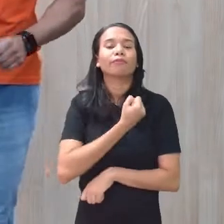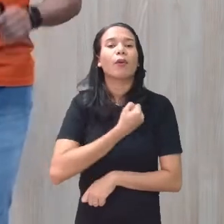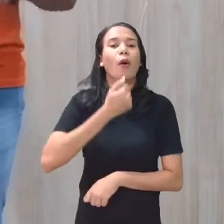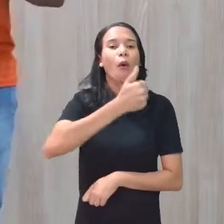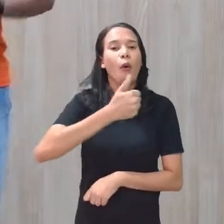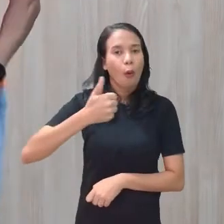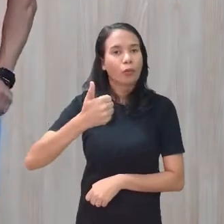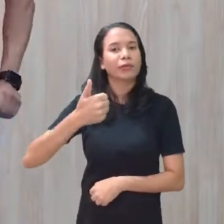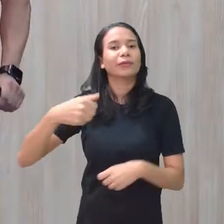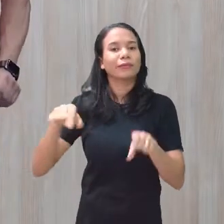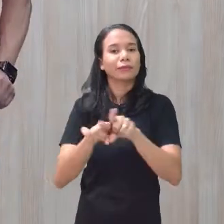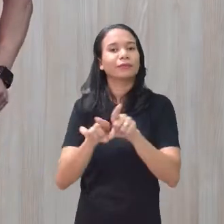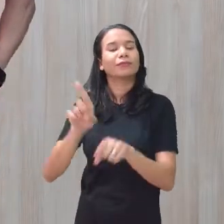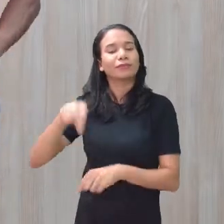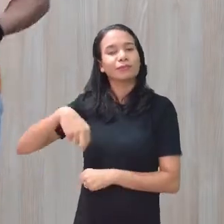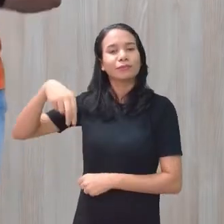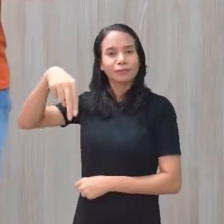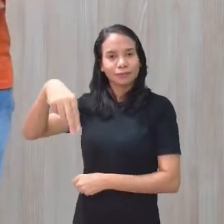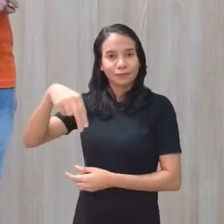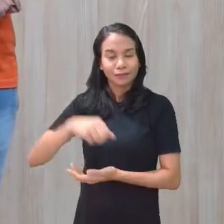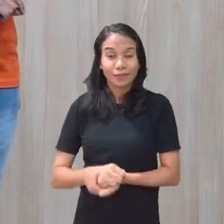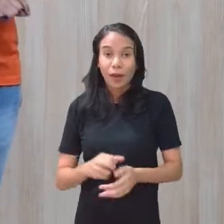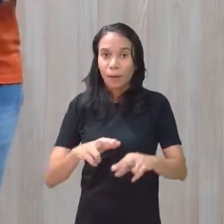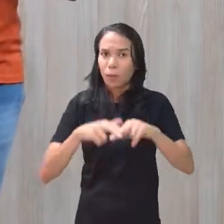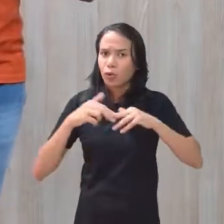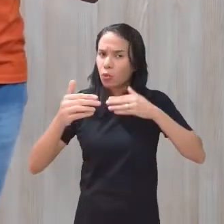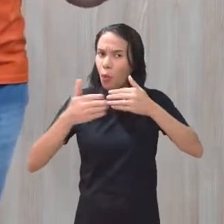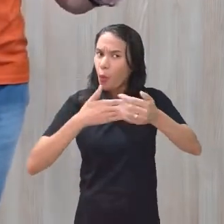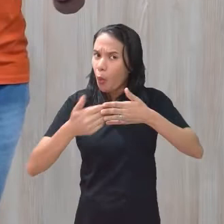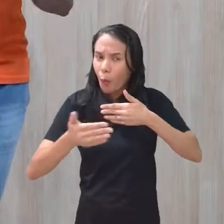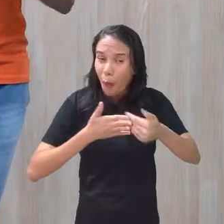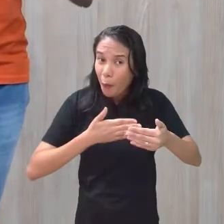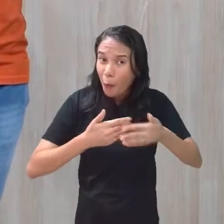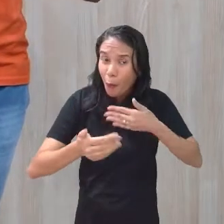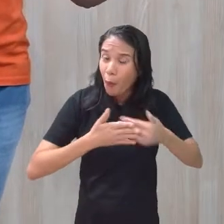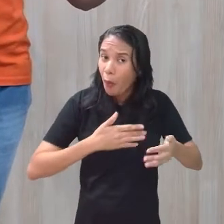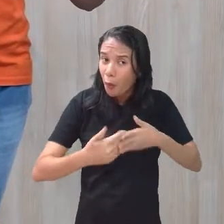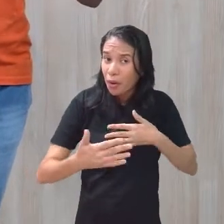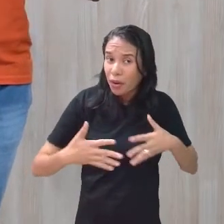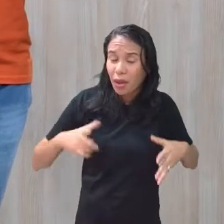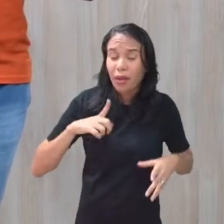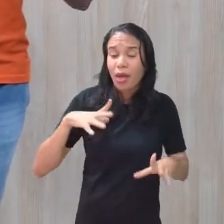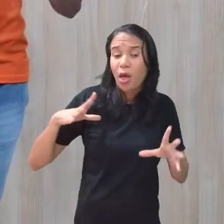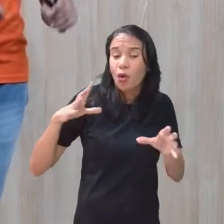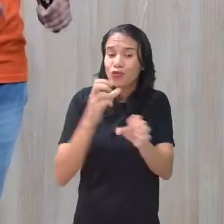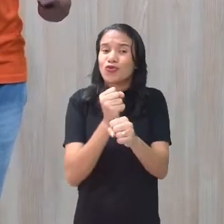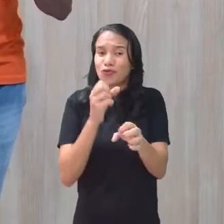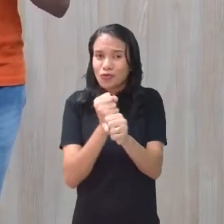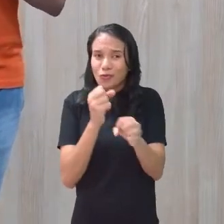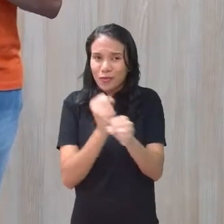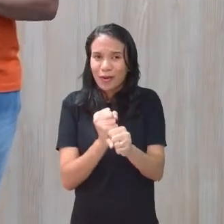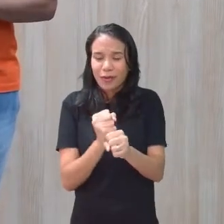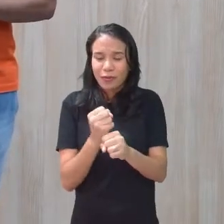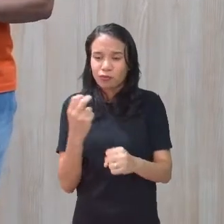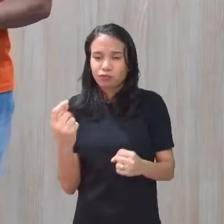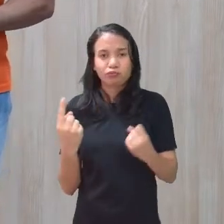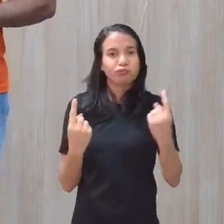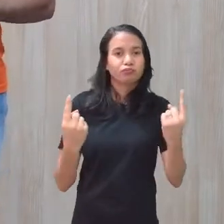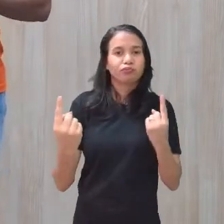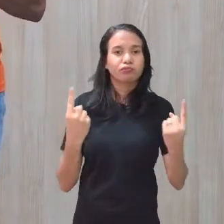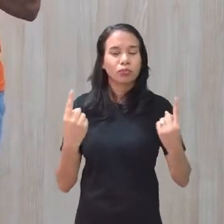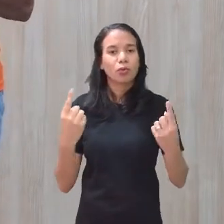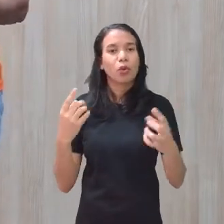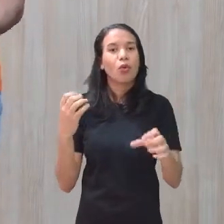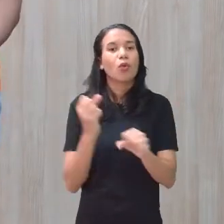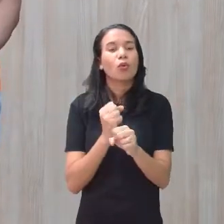um número natural. Então, para qualquer soma de 2 números naturais, a